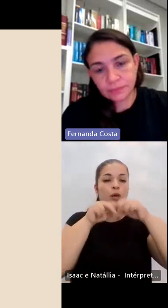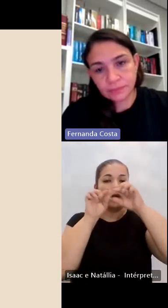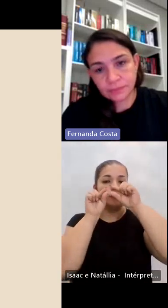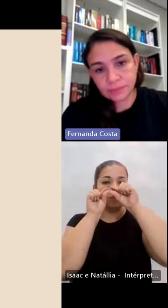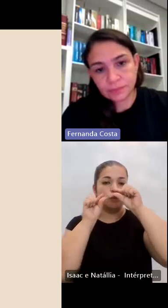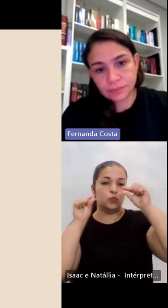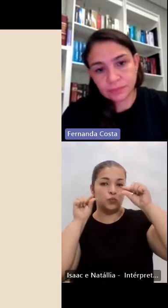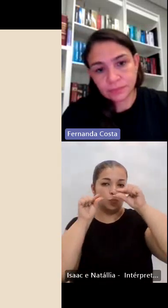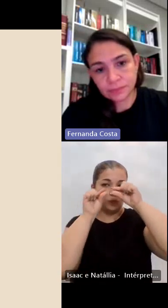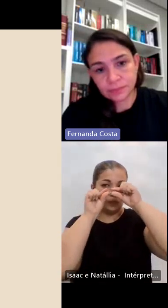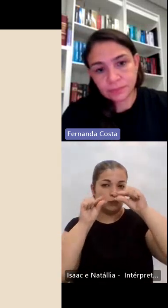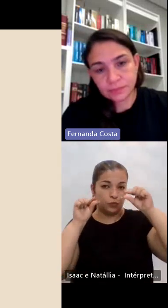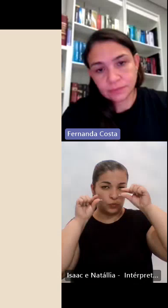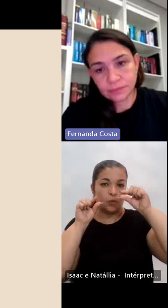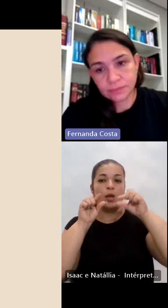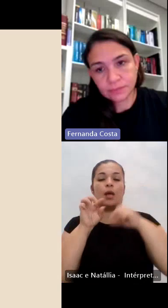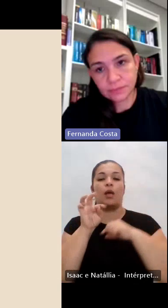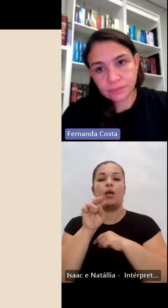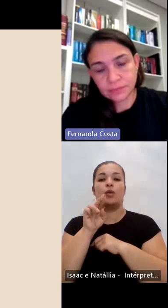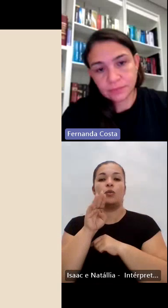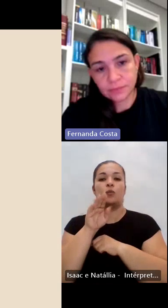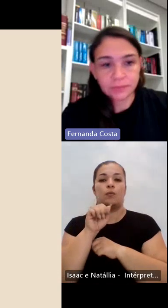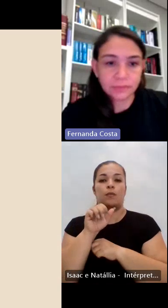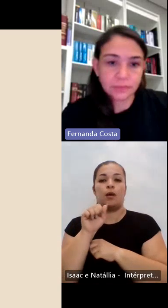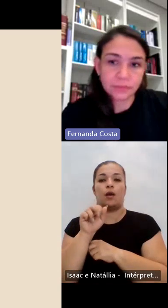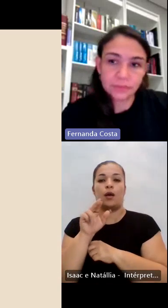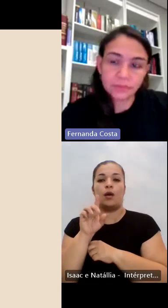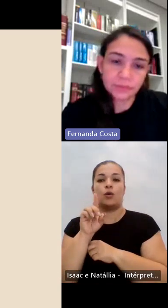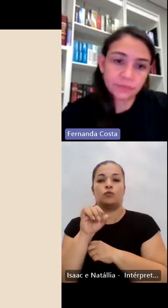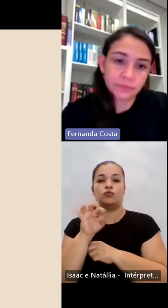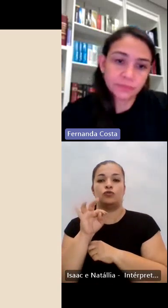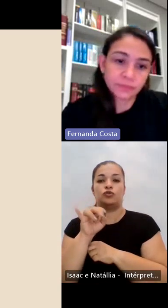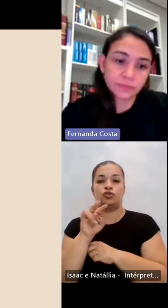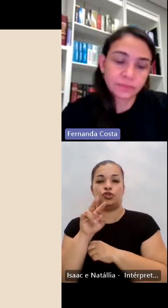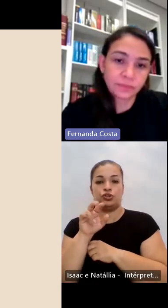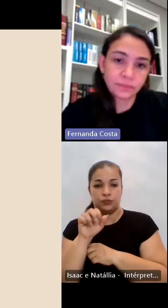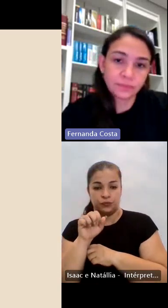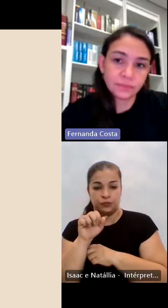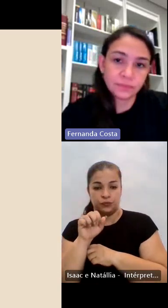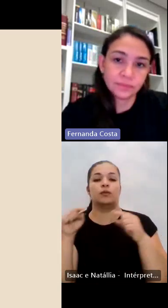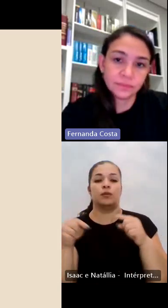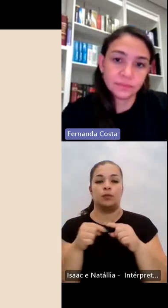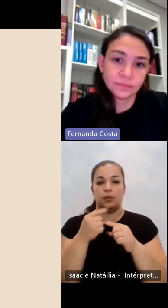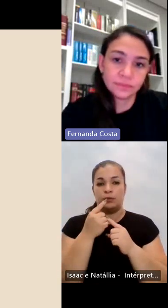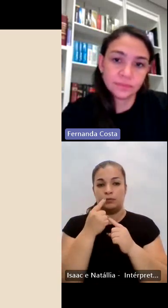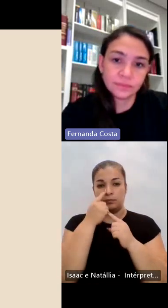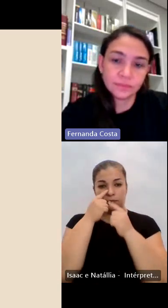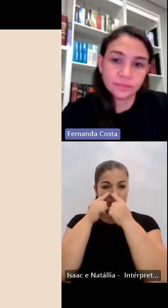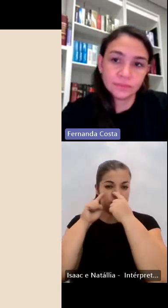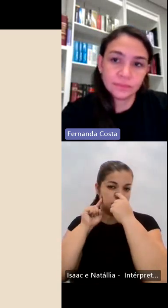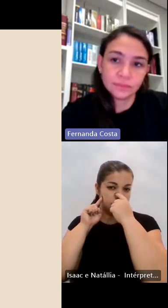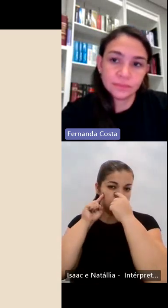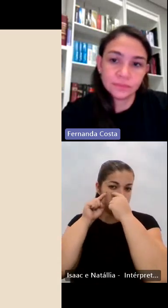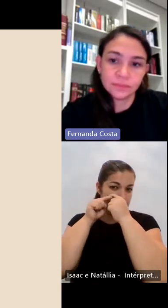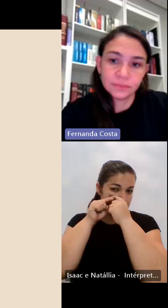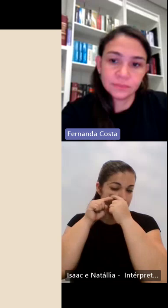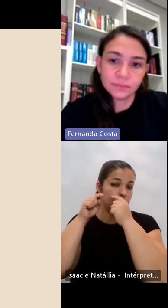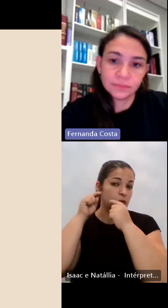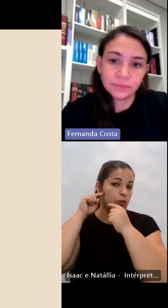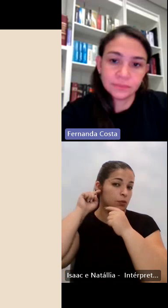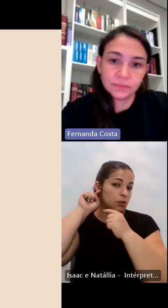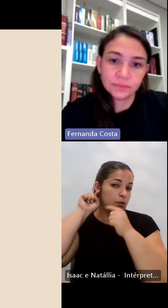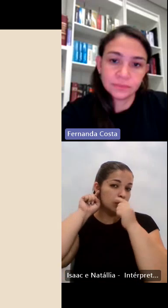seria a tuba auditiva. Então vai conectar lá na parte nasal da faringe. Então nós temos aqui, ó, meato acústico externo, que faz